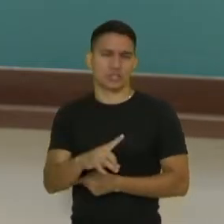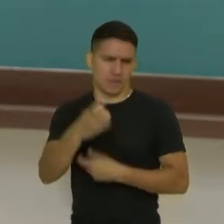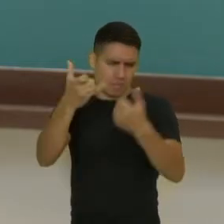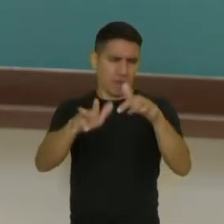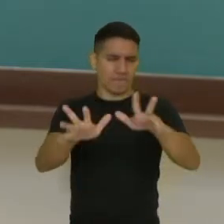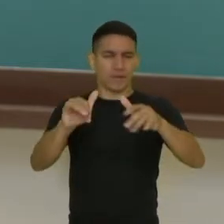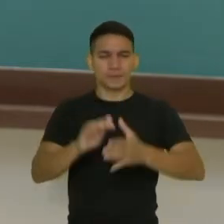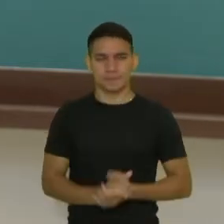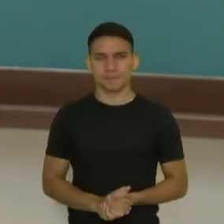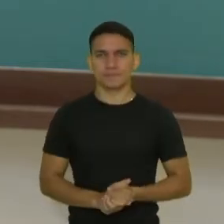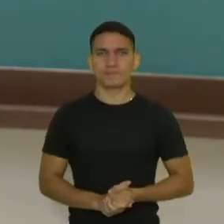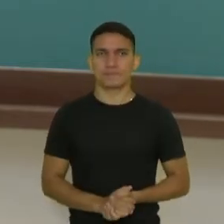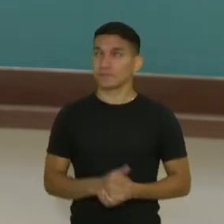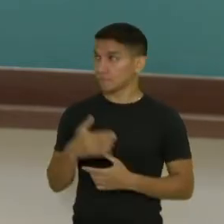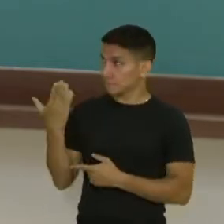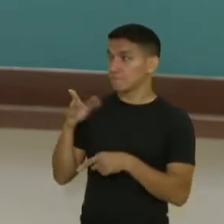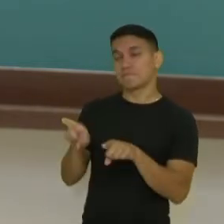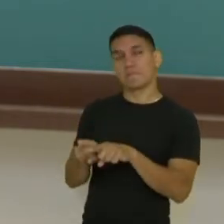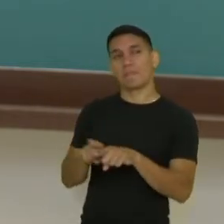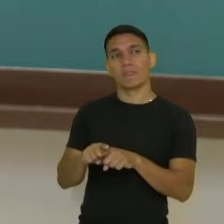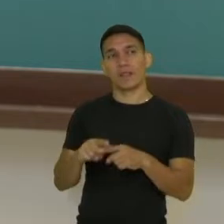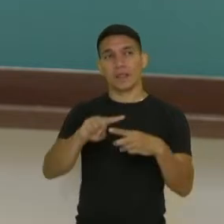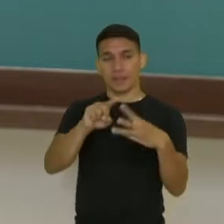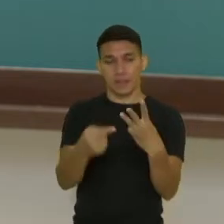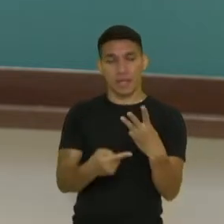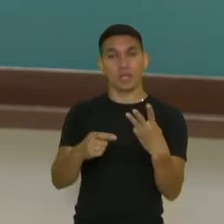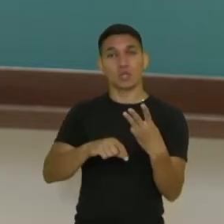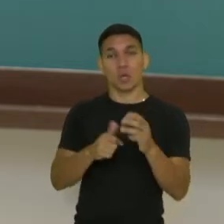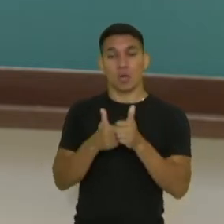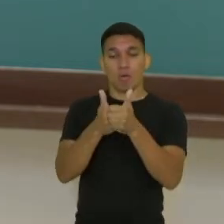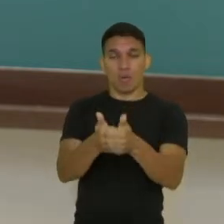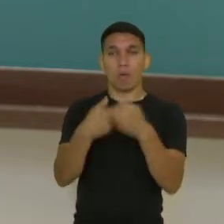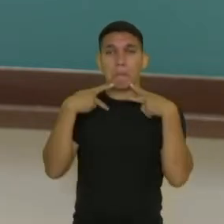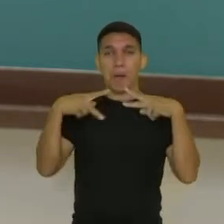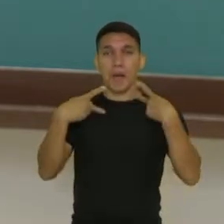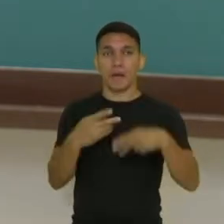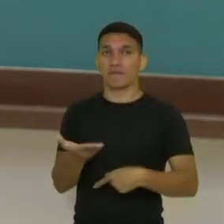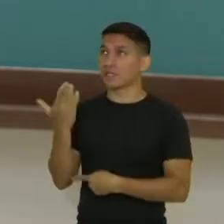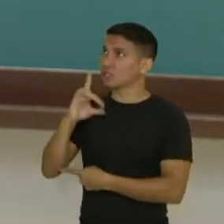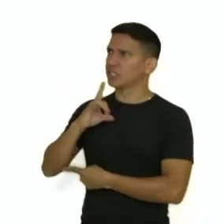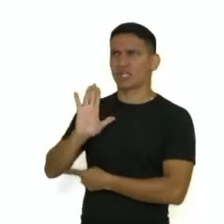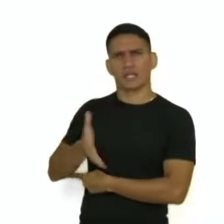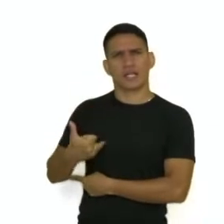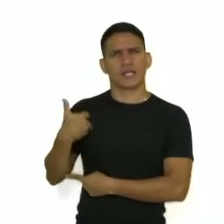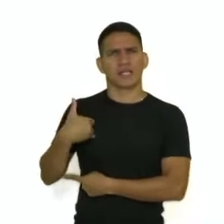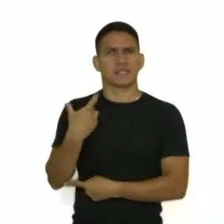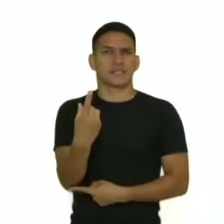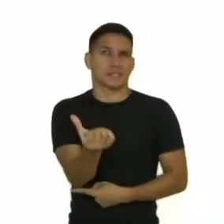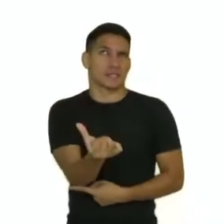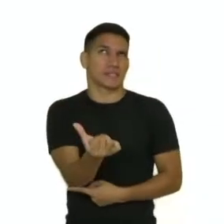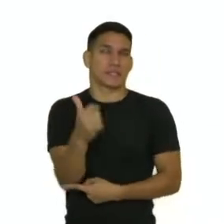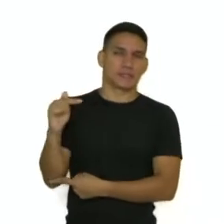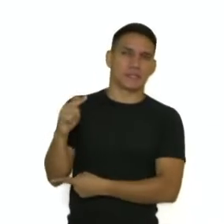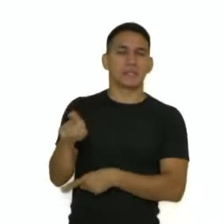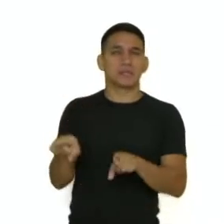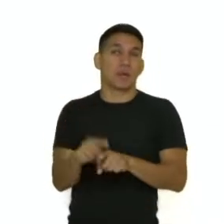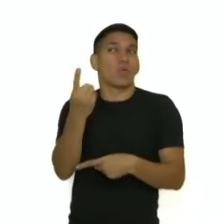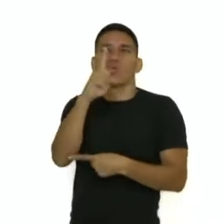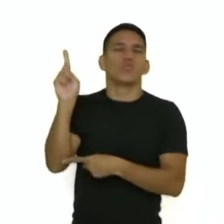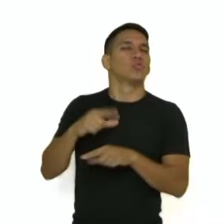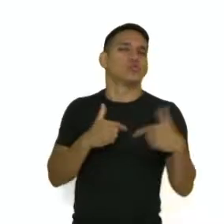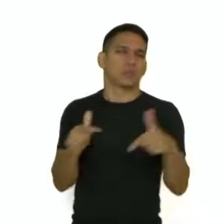escultura, certo? E nós temos também aqui os 12 profetas Matozinhos, ele já fez isso aos 67 anos, foi um dos últimos trabalhos dele, ele